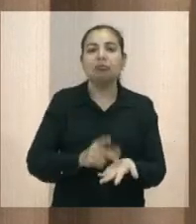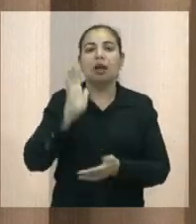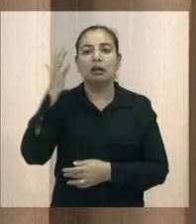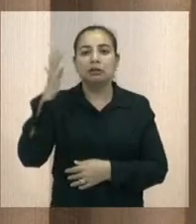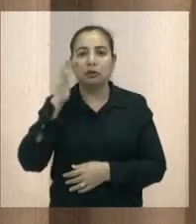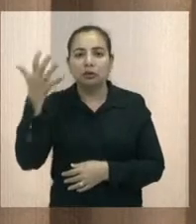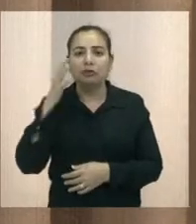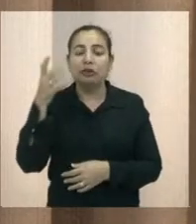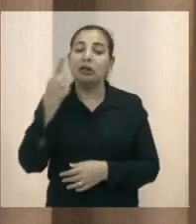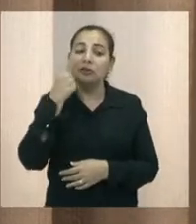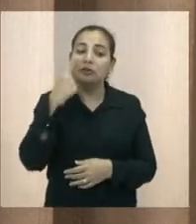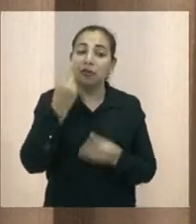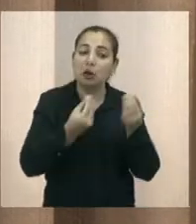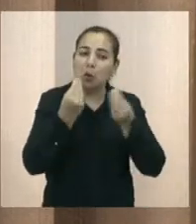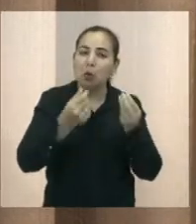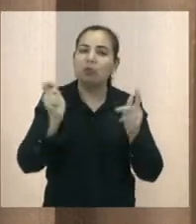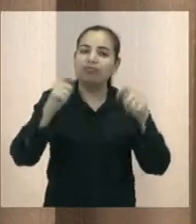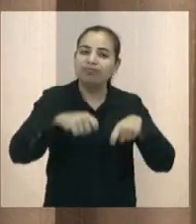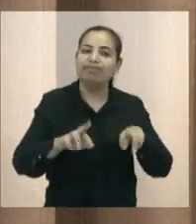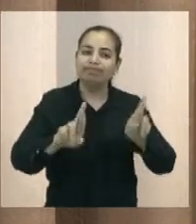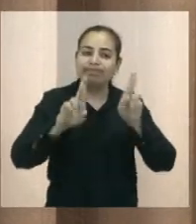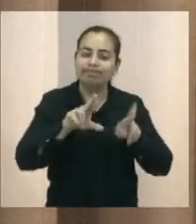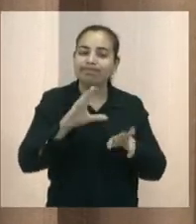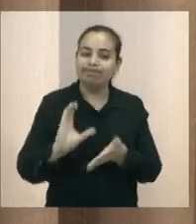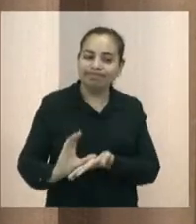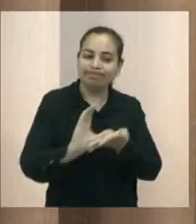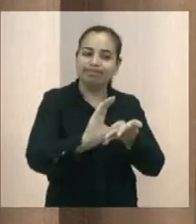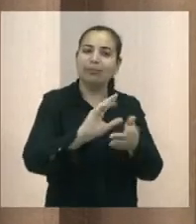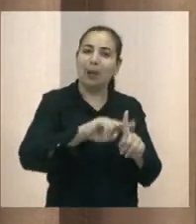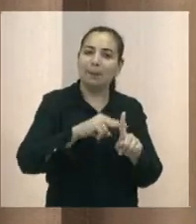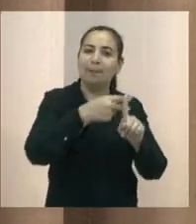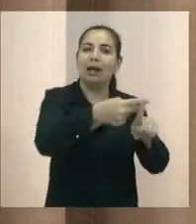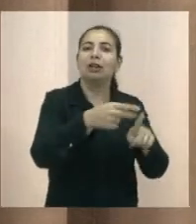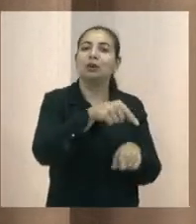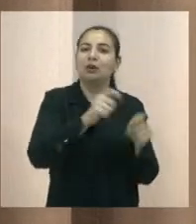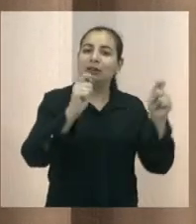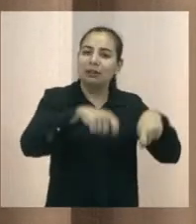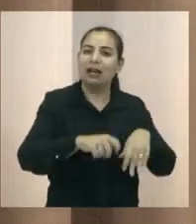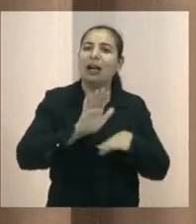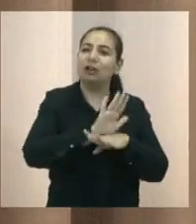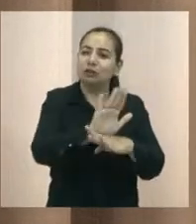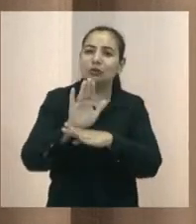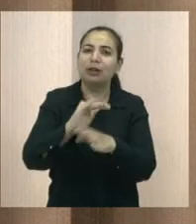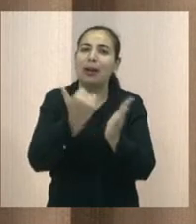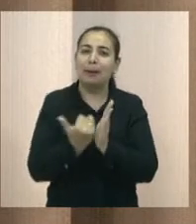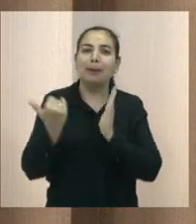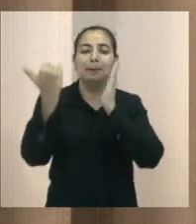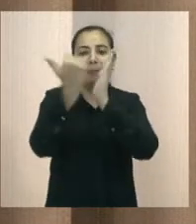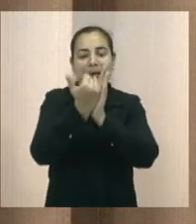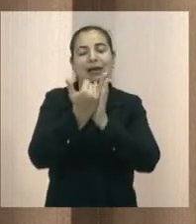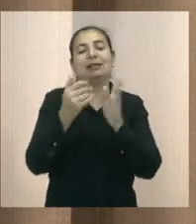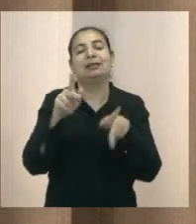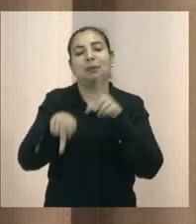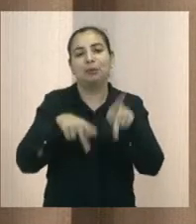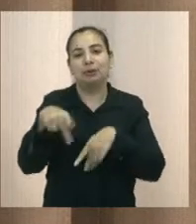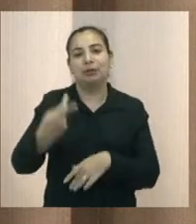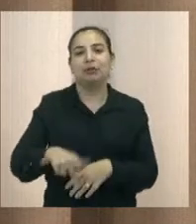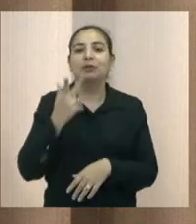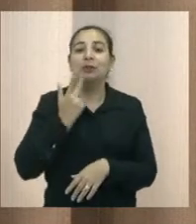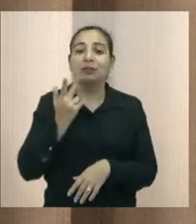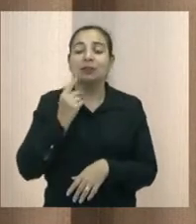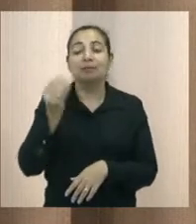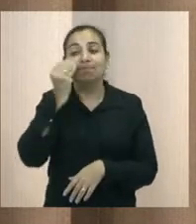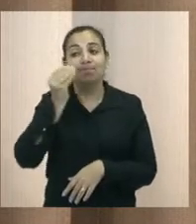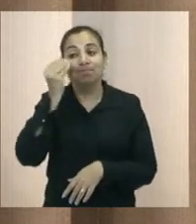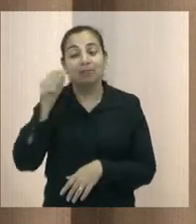né, ter um orçamento mais robusto para poder fazer frente às demandas do nosso povo, né, e também espero que a Câmara